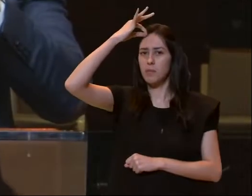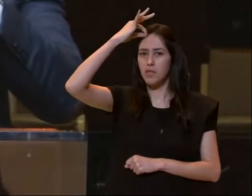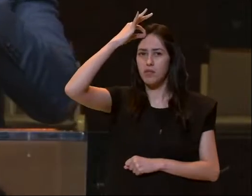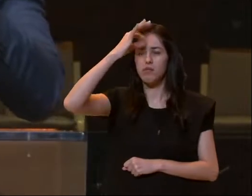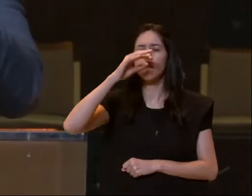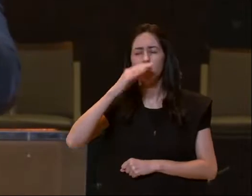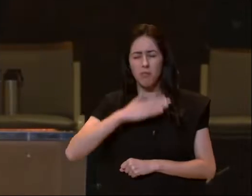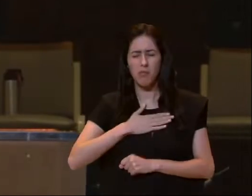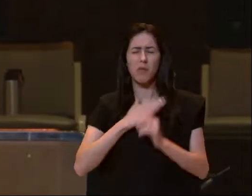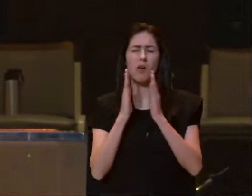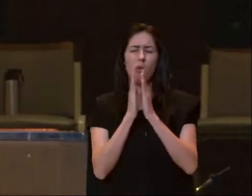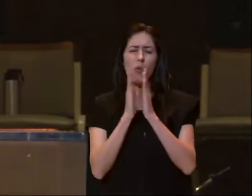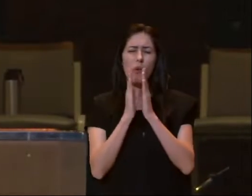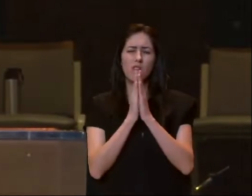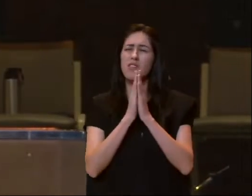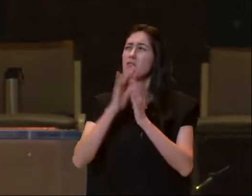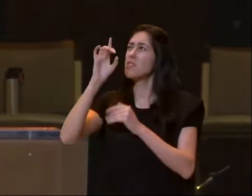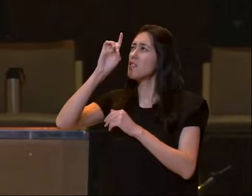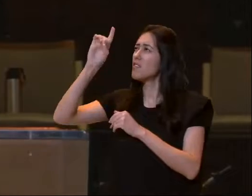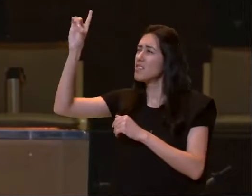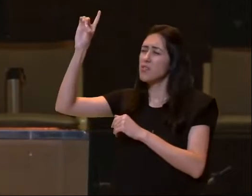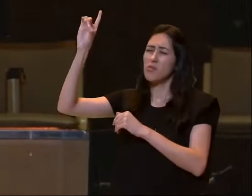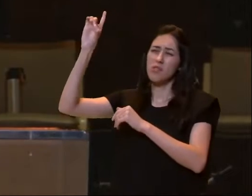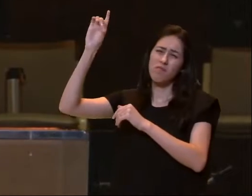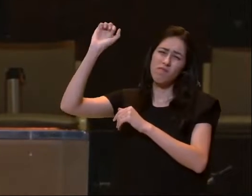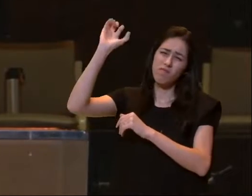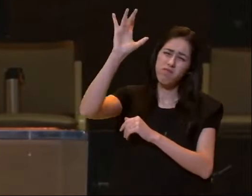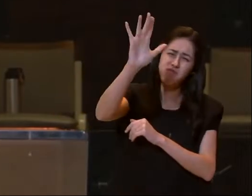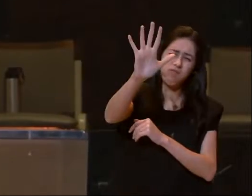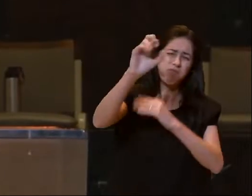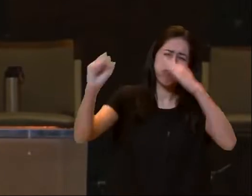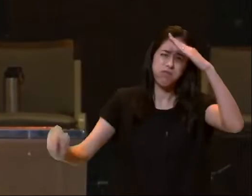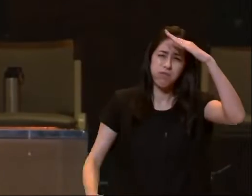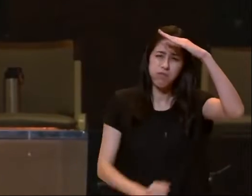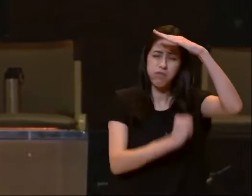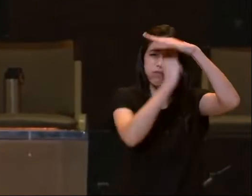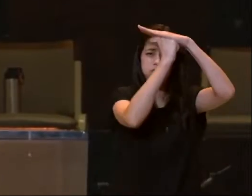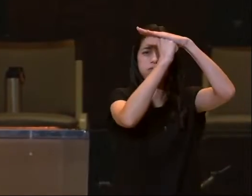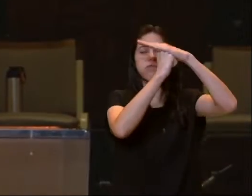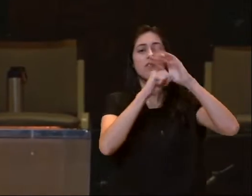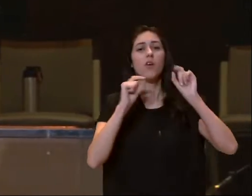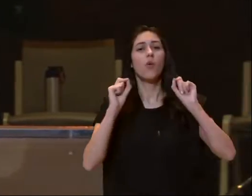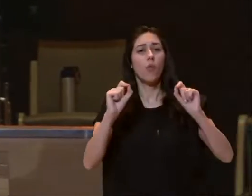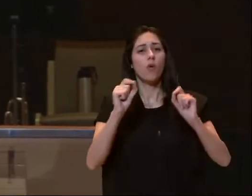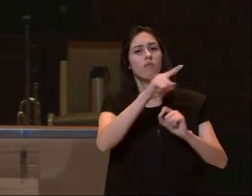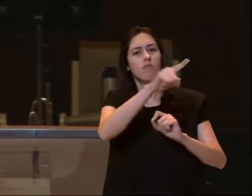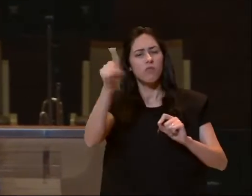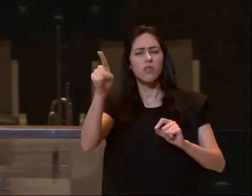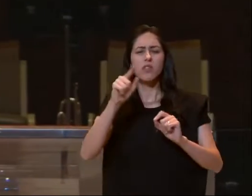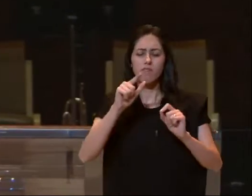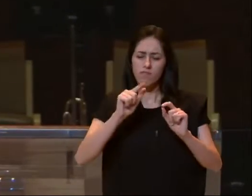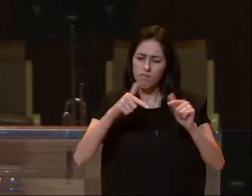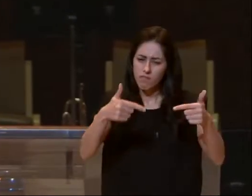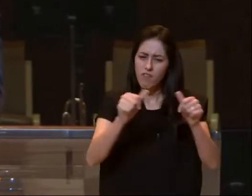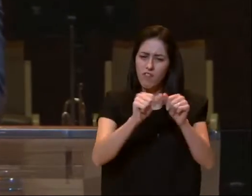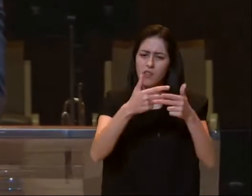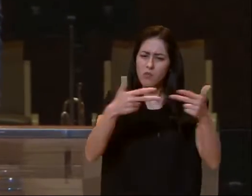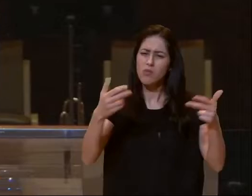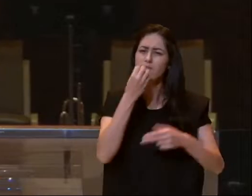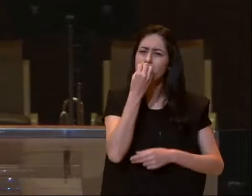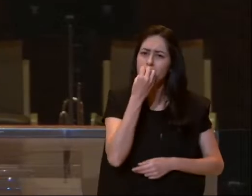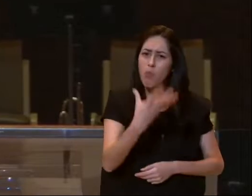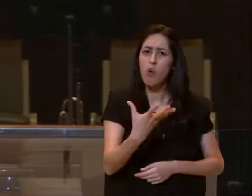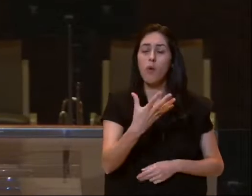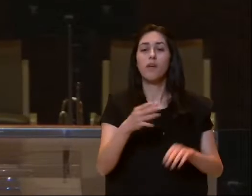oração. Que Ele se derrame, que Ele transborde e que isso se transforme em boas obras, mas que isso se